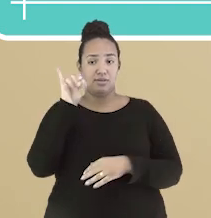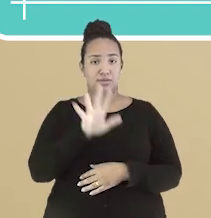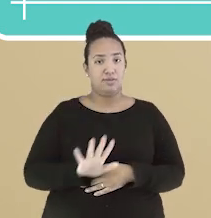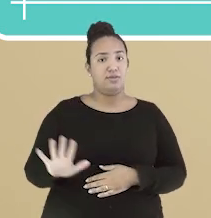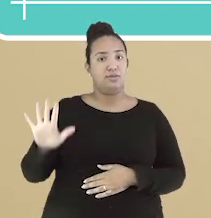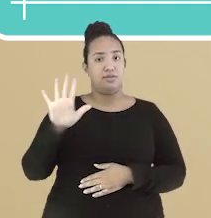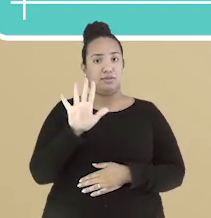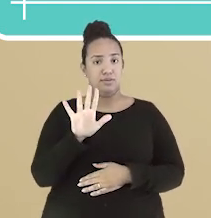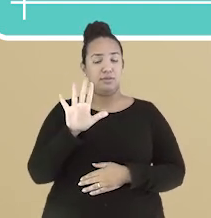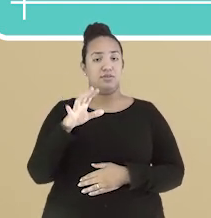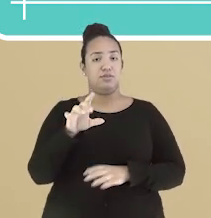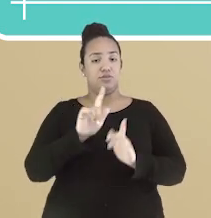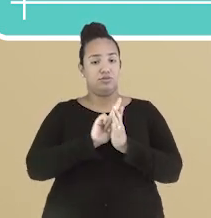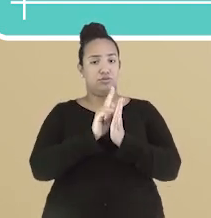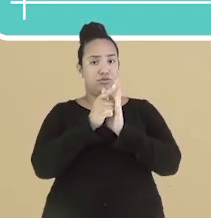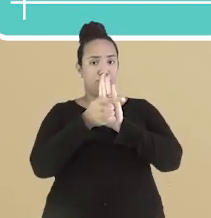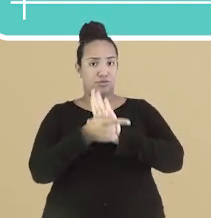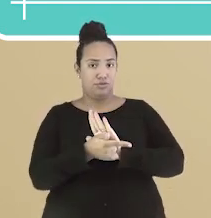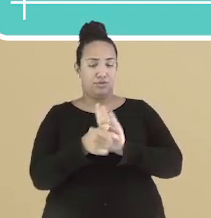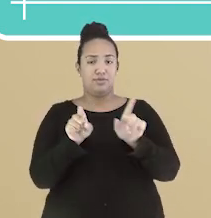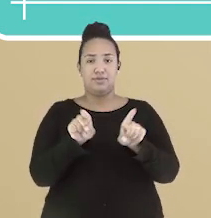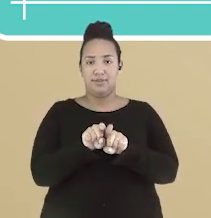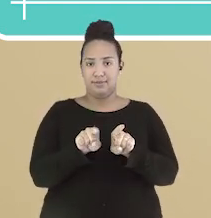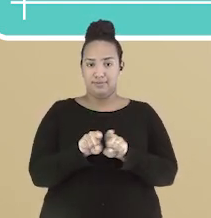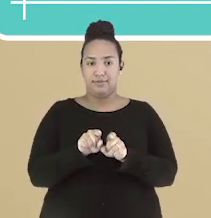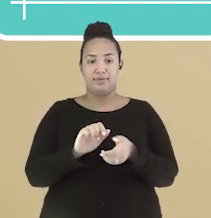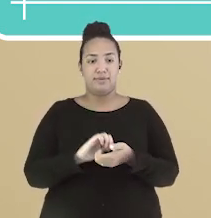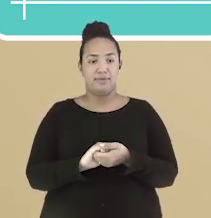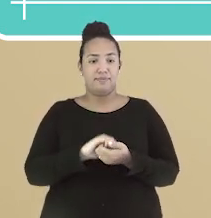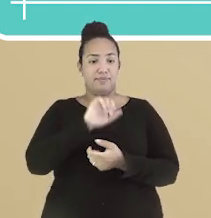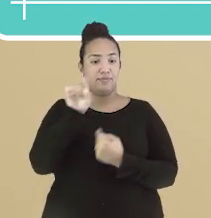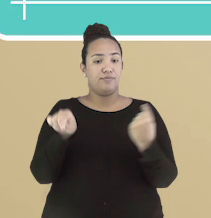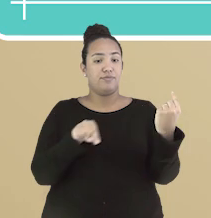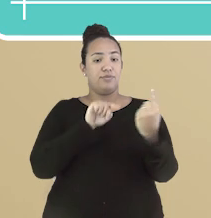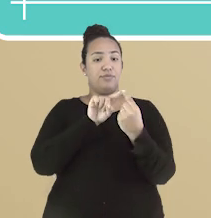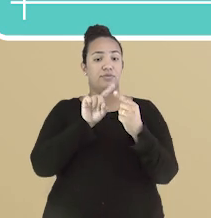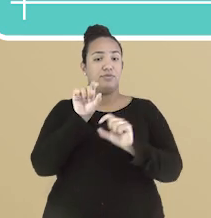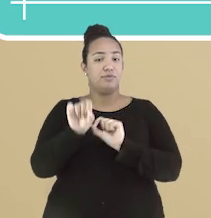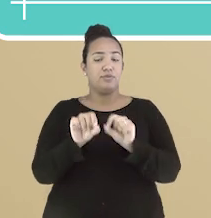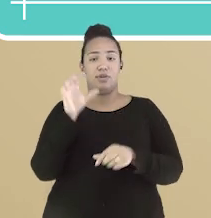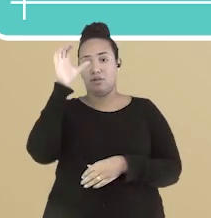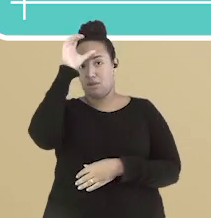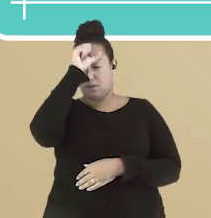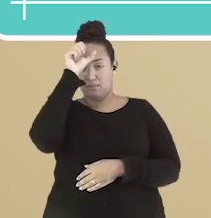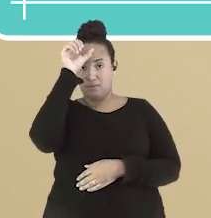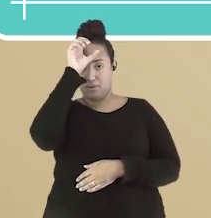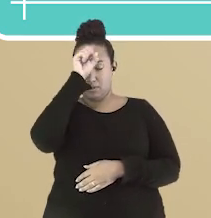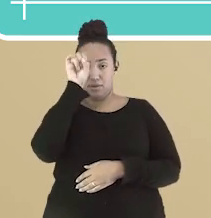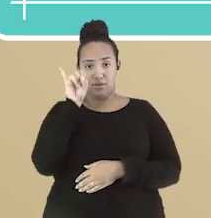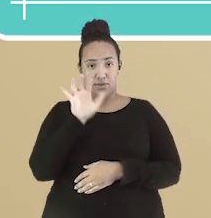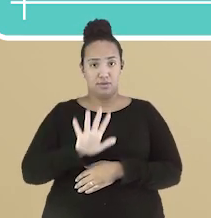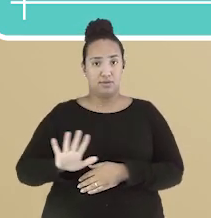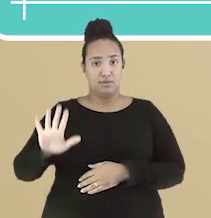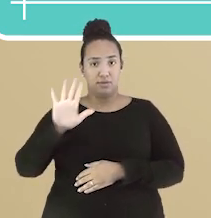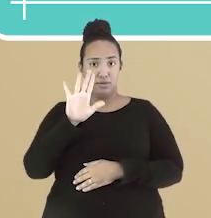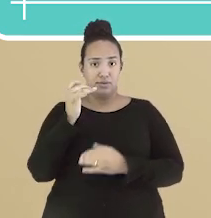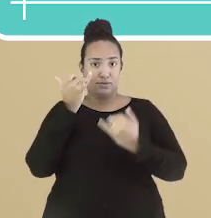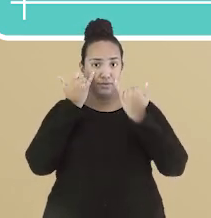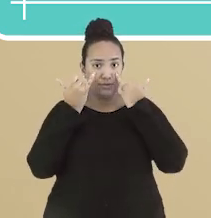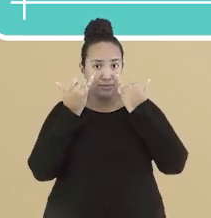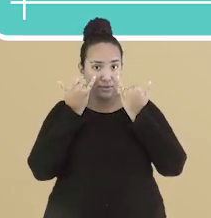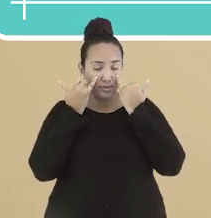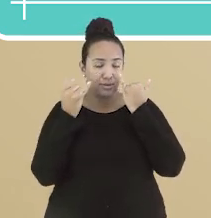e dos gêneros em questão. E tem como objetivos aprender o que é um infográfico, analisar um